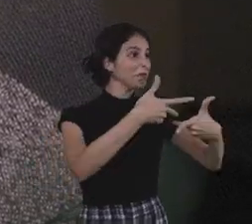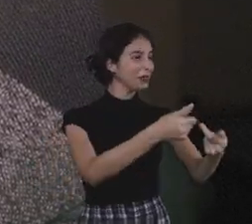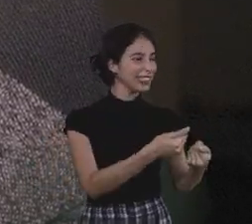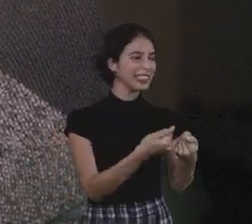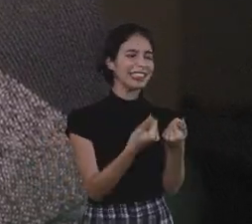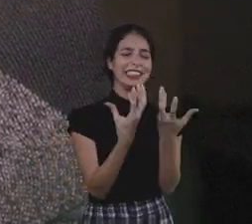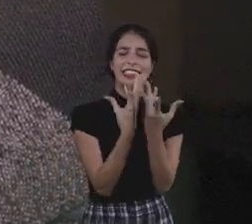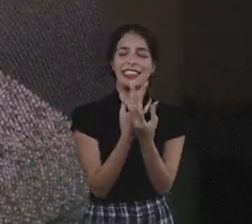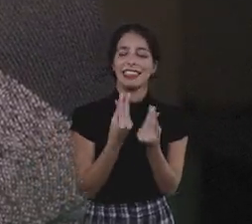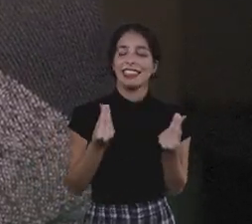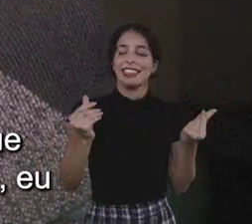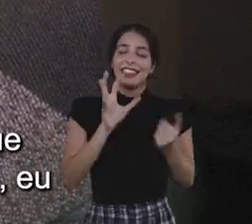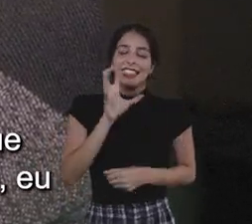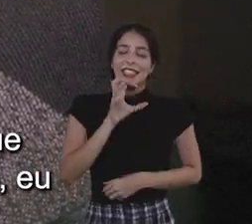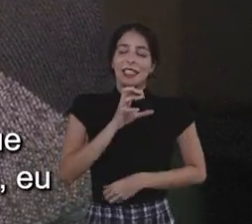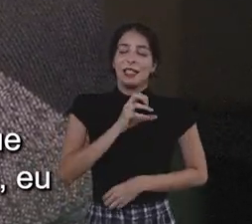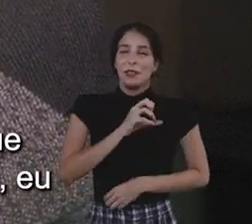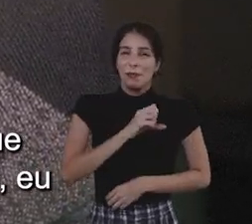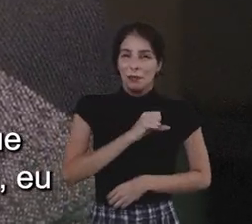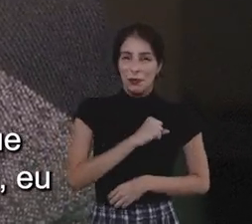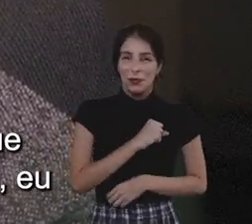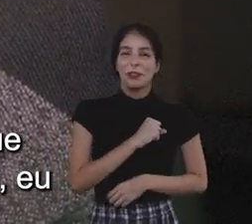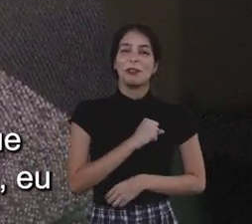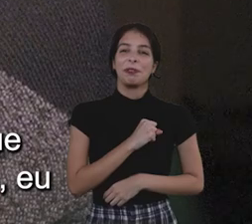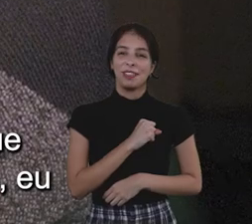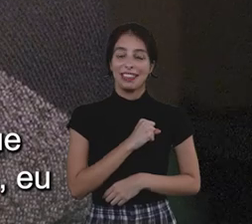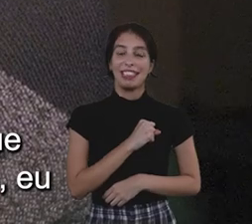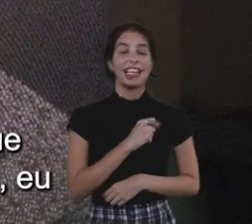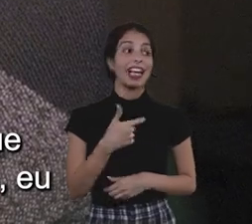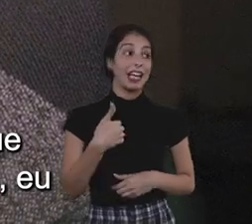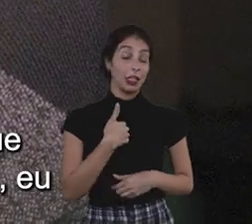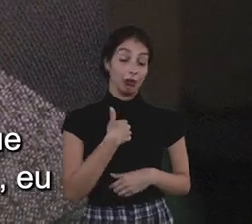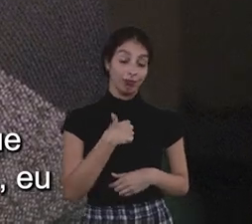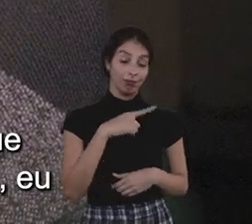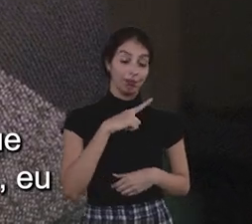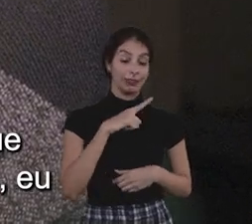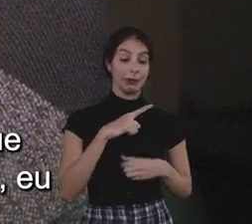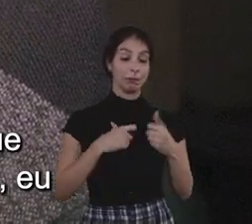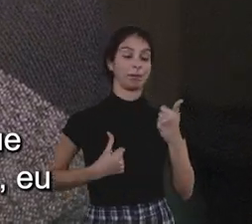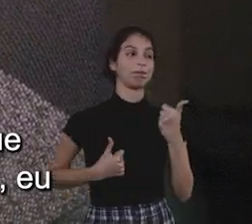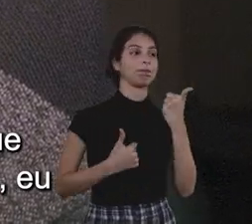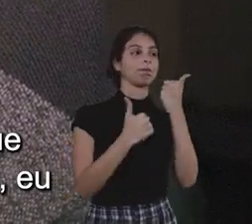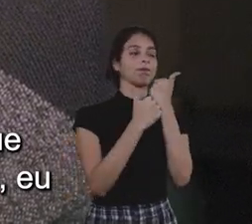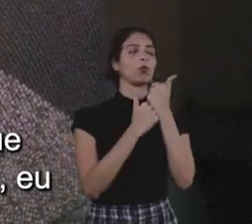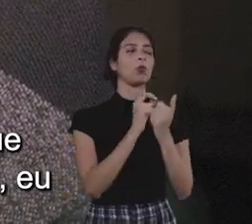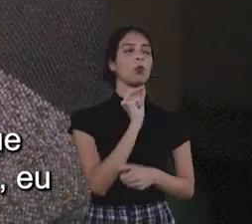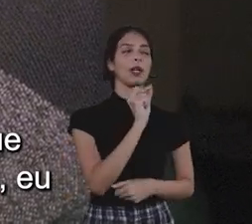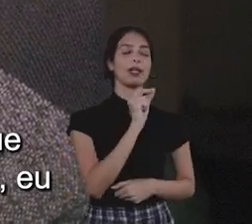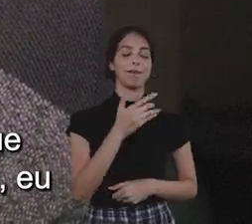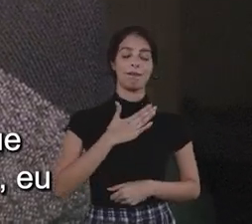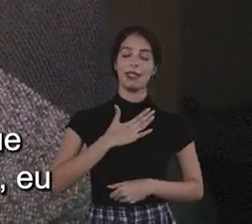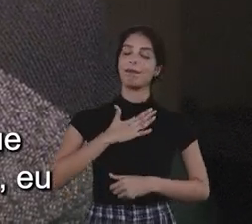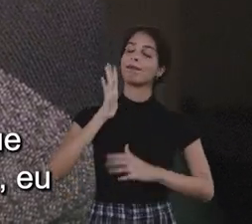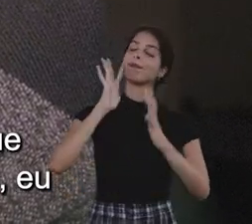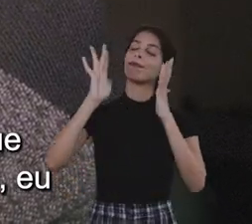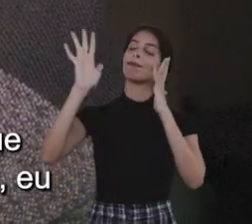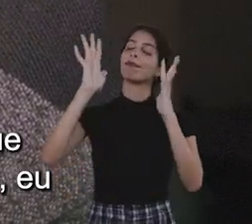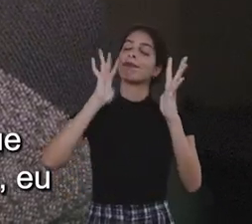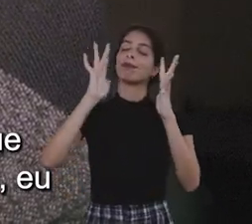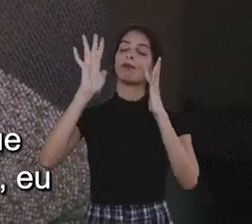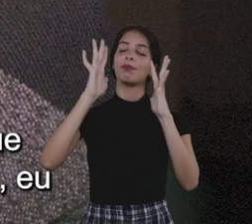uma maneira tão delicada tão amorosa eu eu tenho sustentado uma ideia